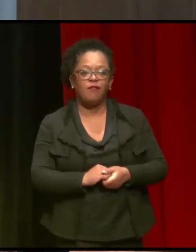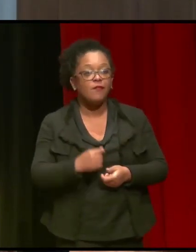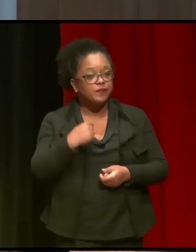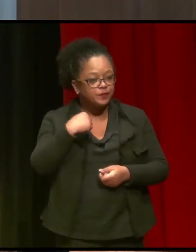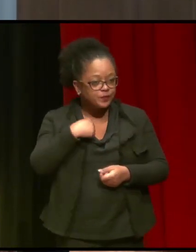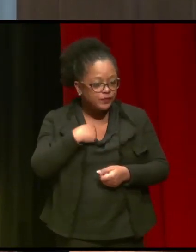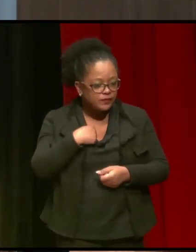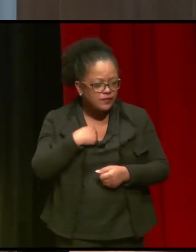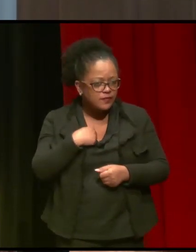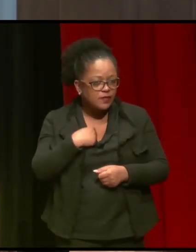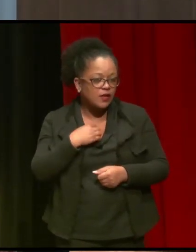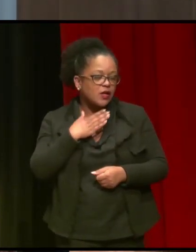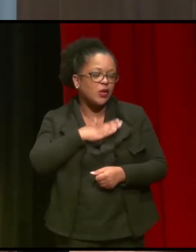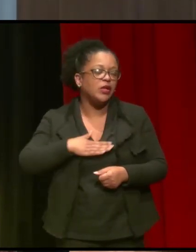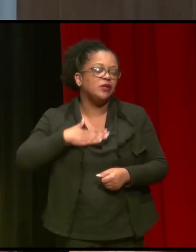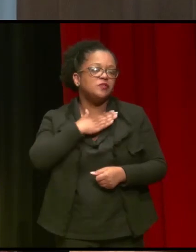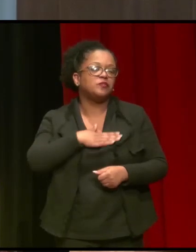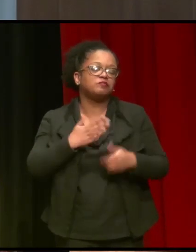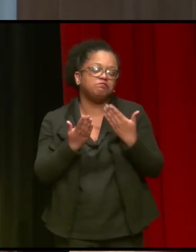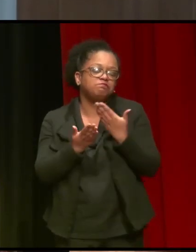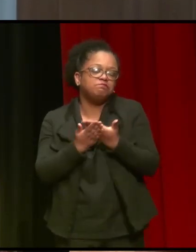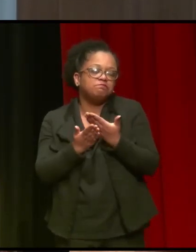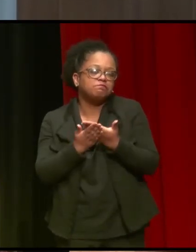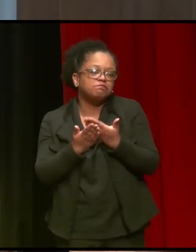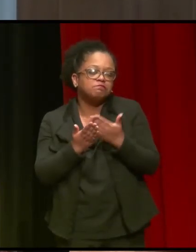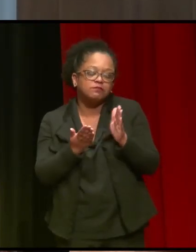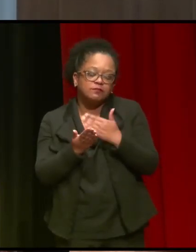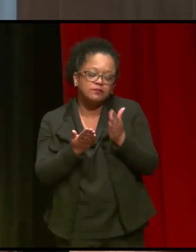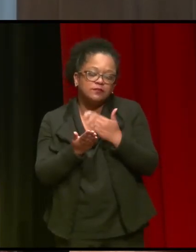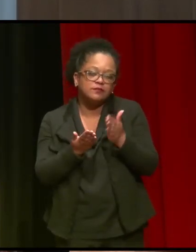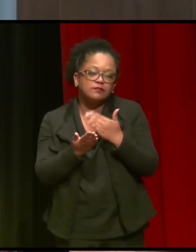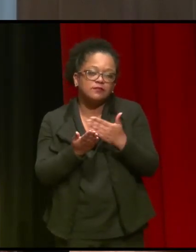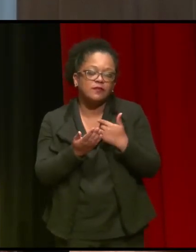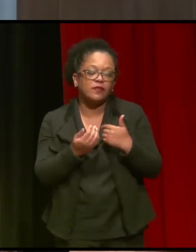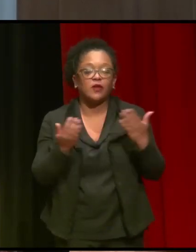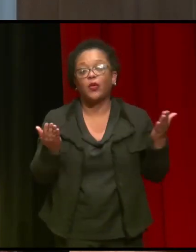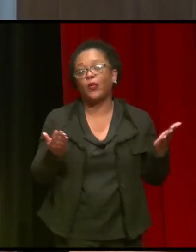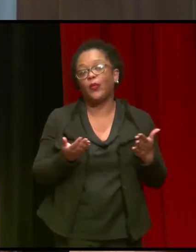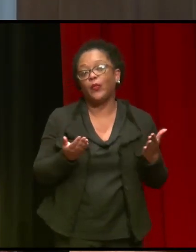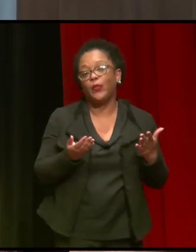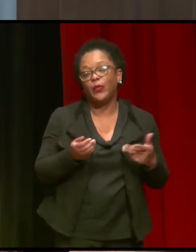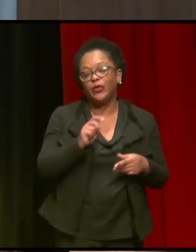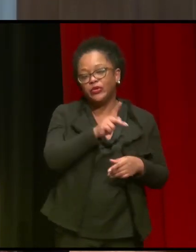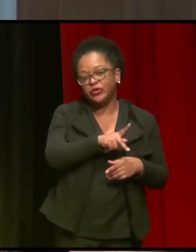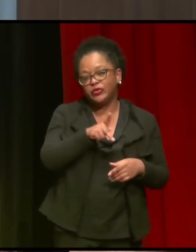estudar, eu gosto de viver lendo livro. Mas chega um momento, agora eu sou professor, então eu tenho que